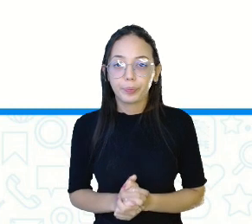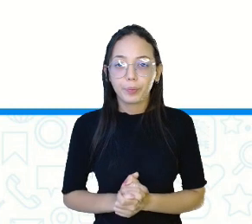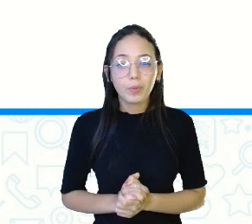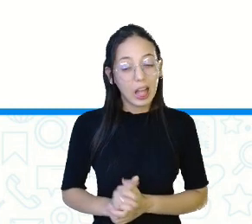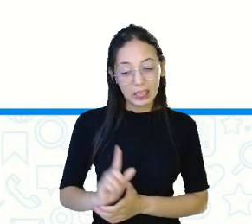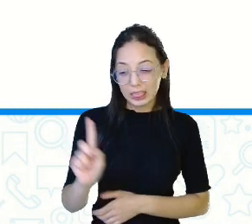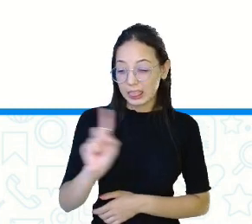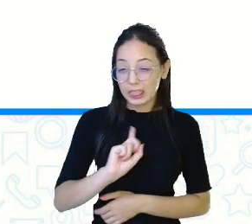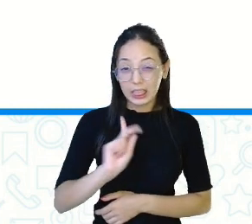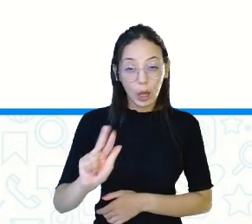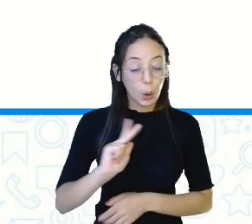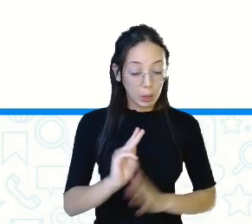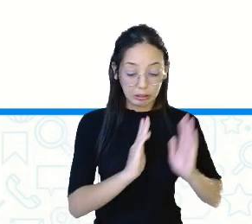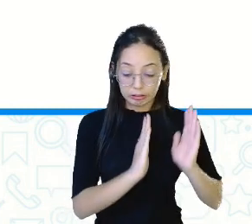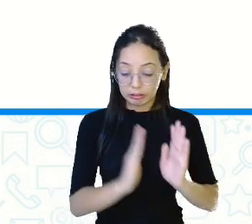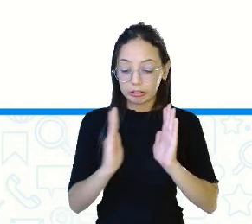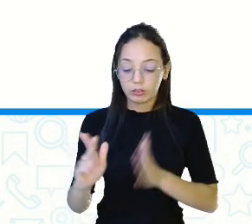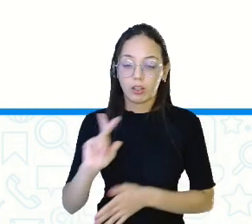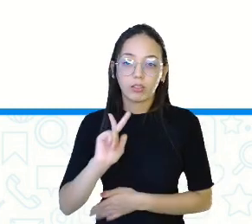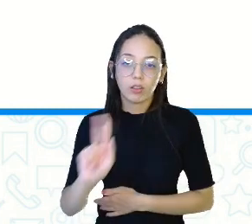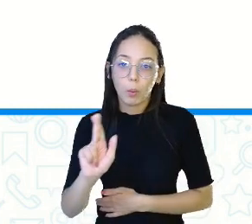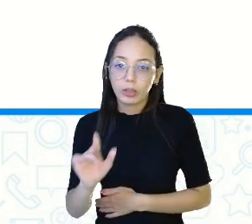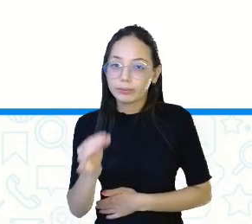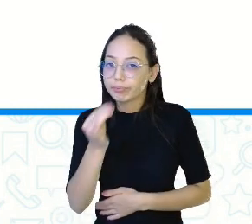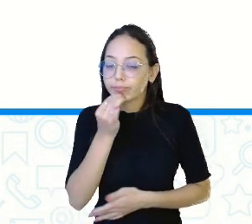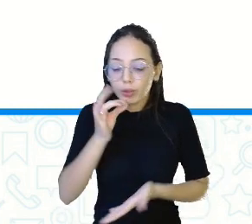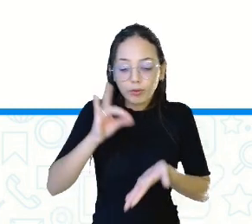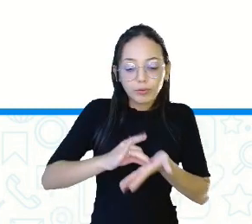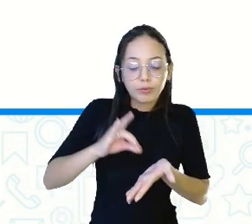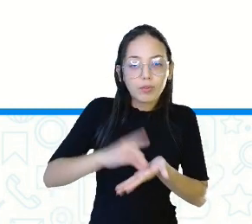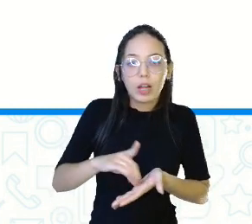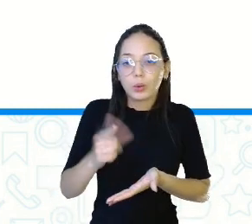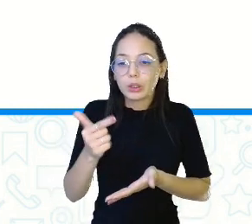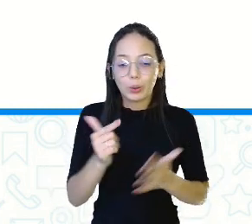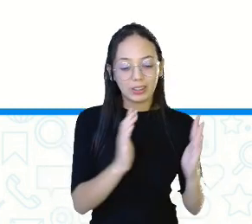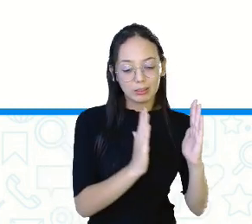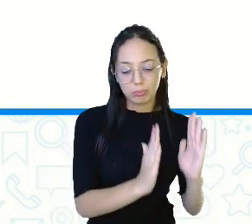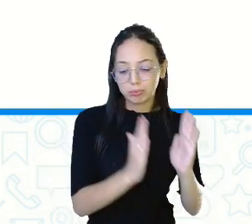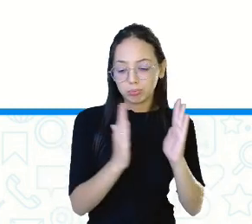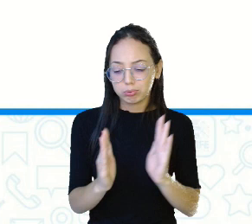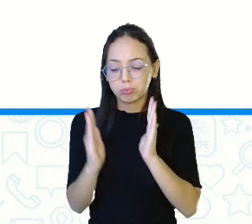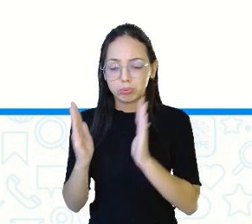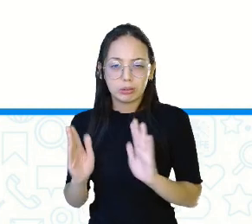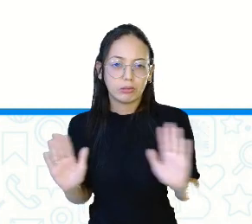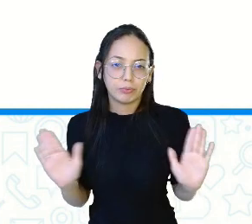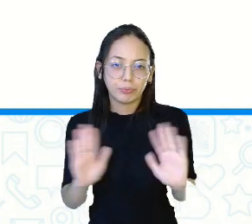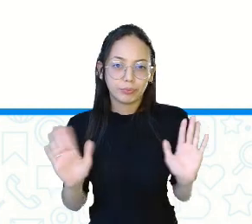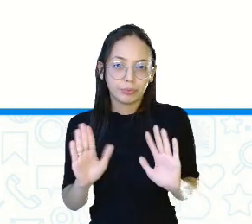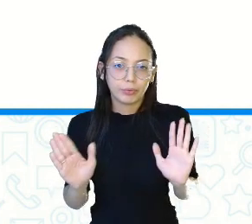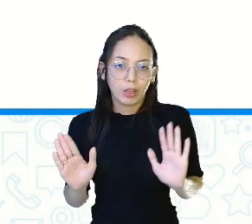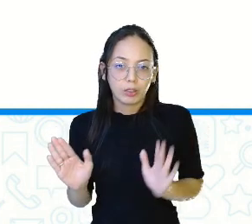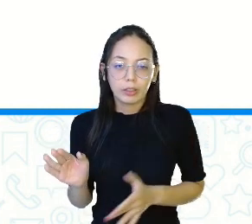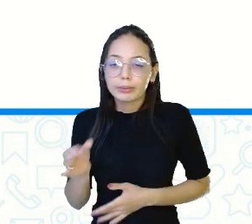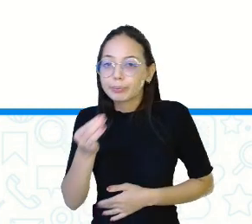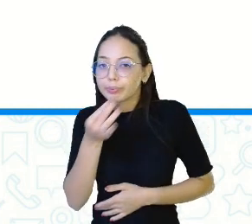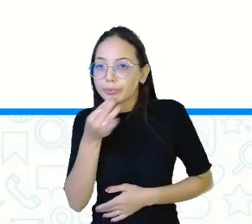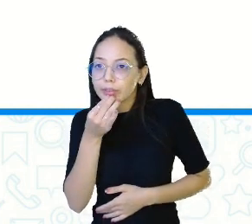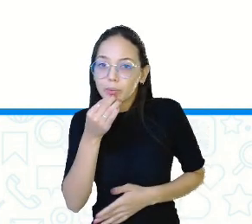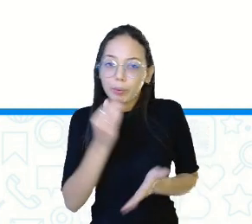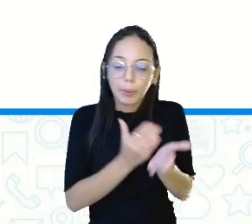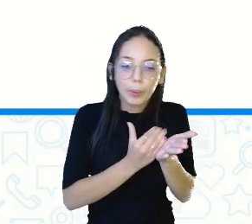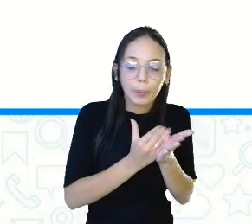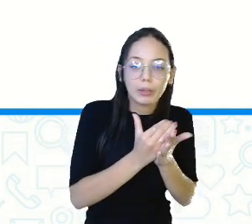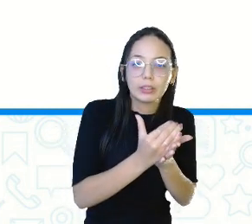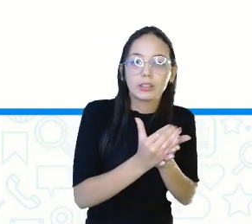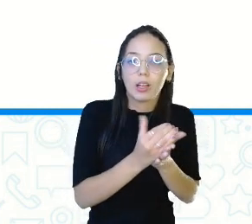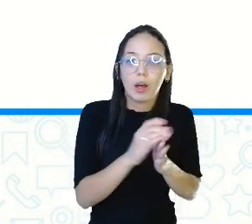não linear. É quando os fatos não seguem uma sequência lógica, ou seja, em vez de